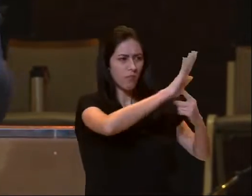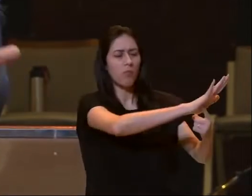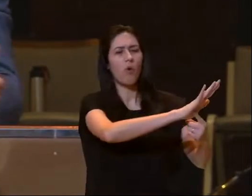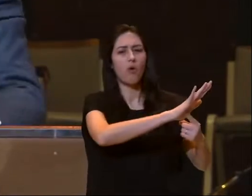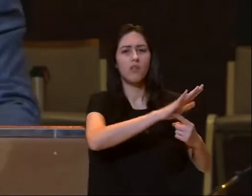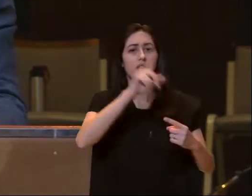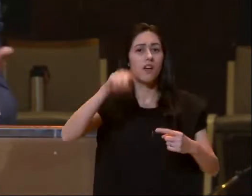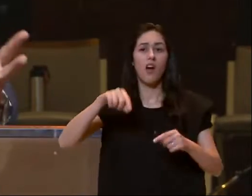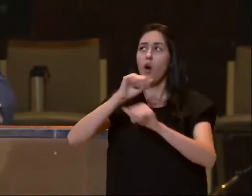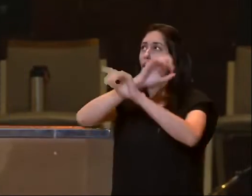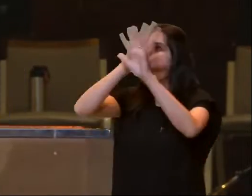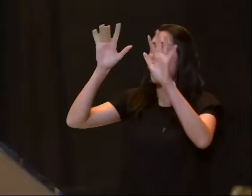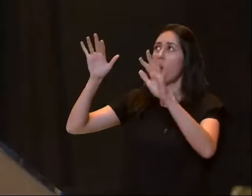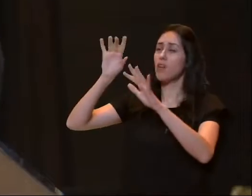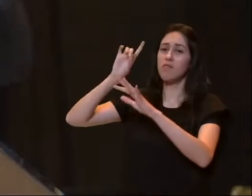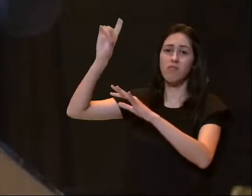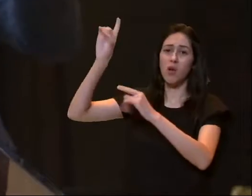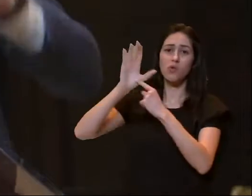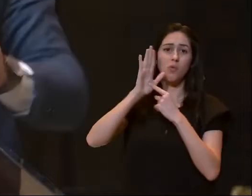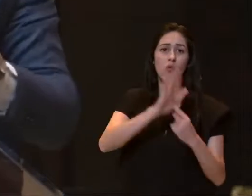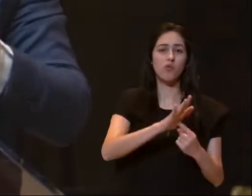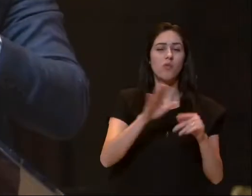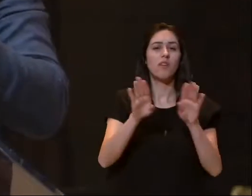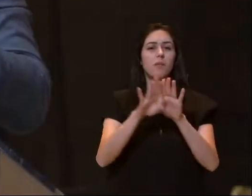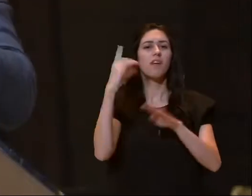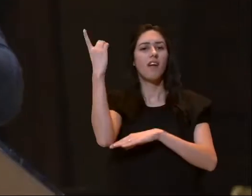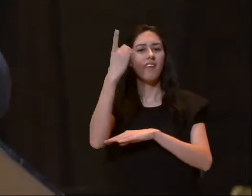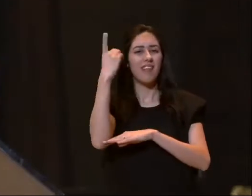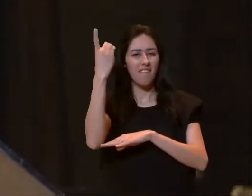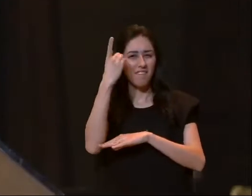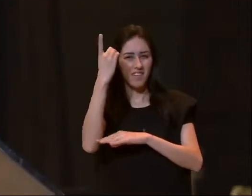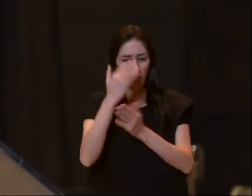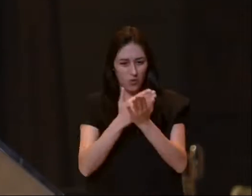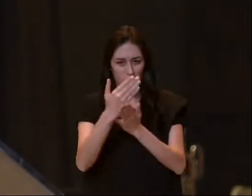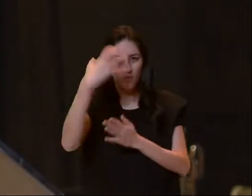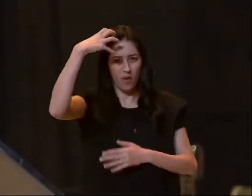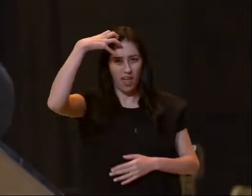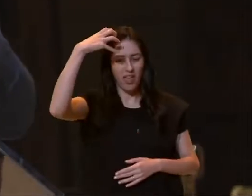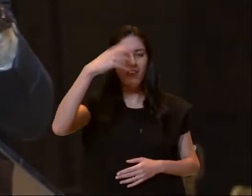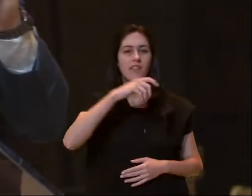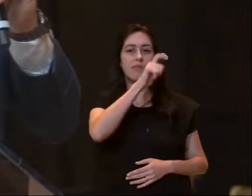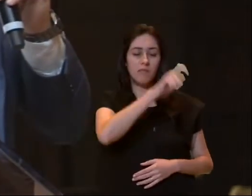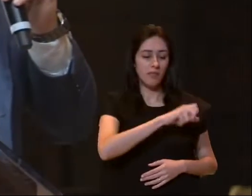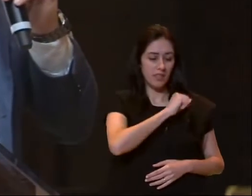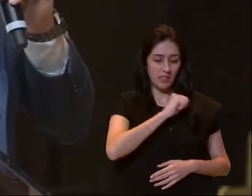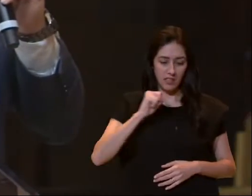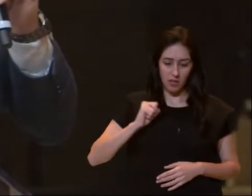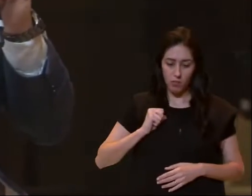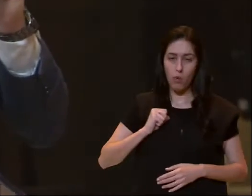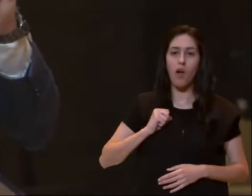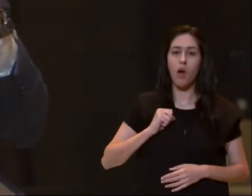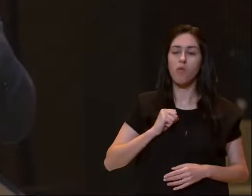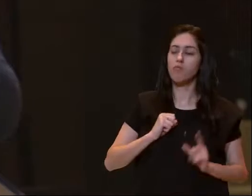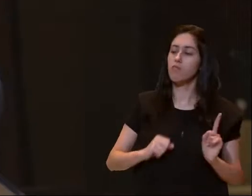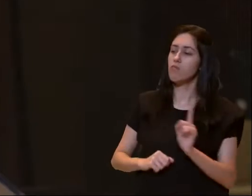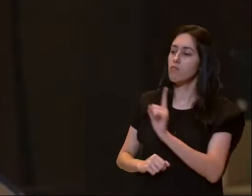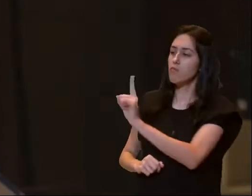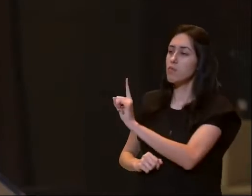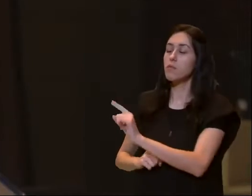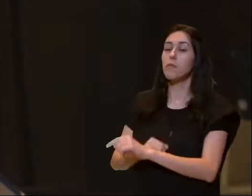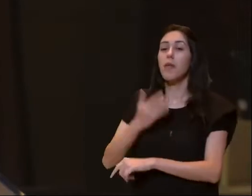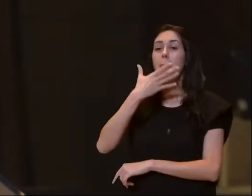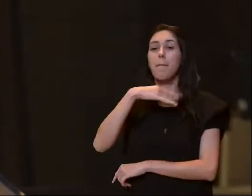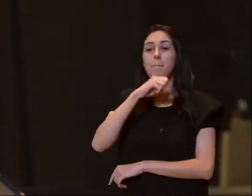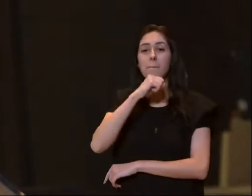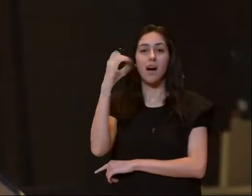da sua glória. Davi, quando ele é ungido rei, Samuel vem, o pai apresenta os 7 outros irmãos,